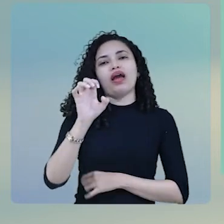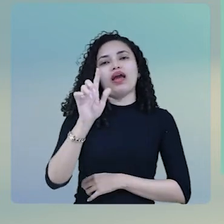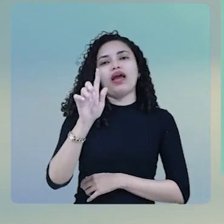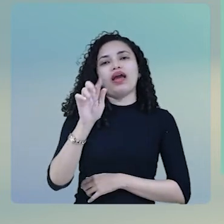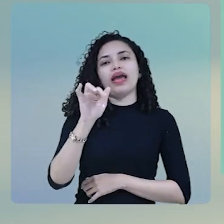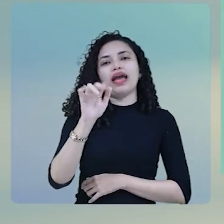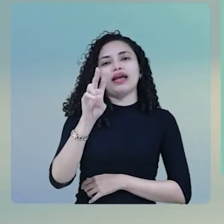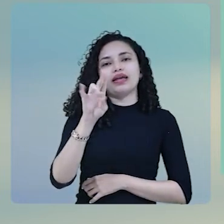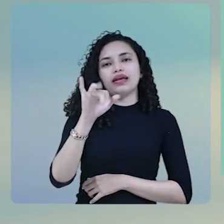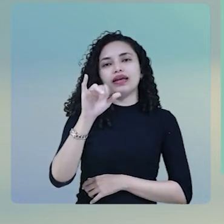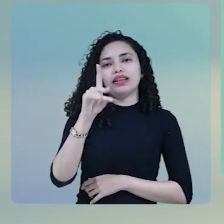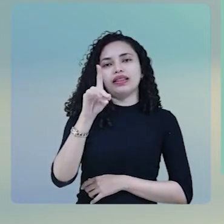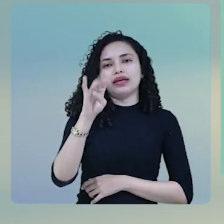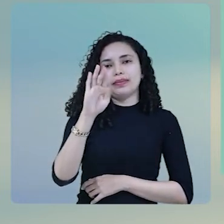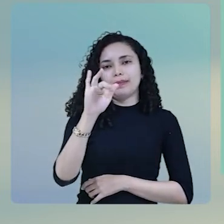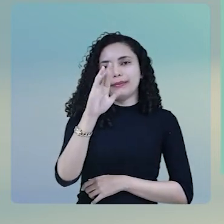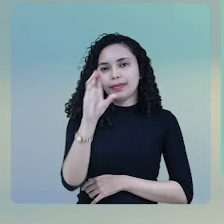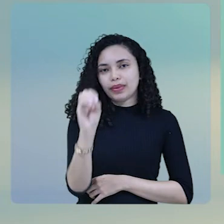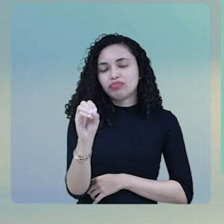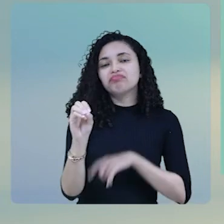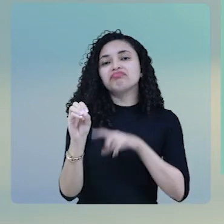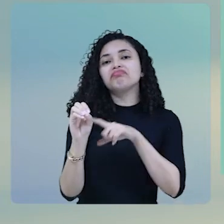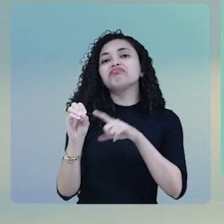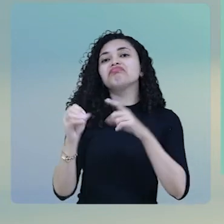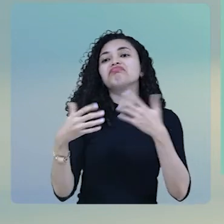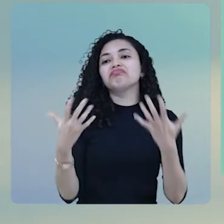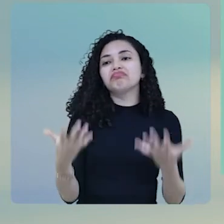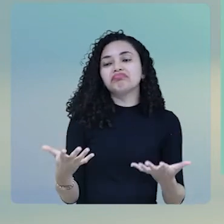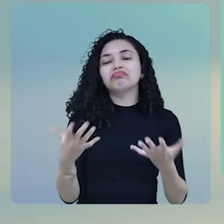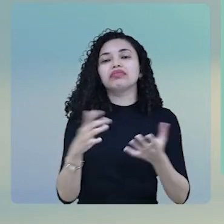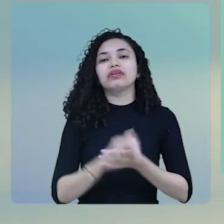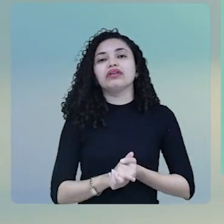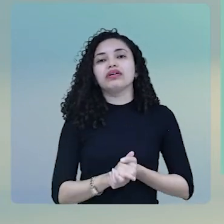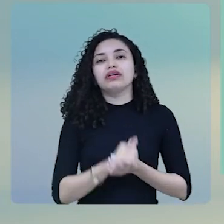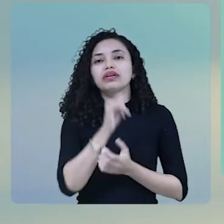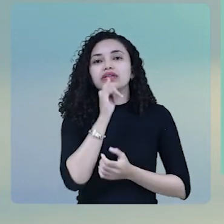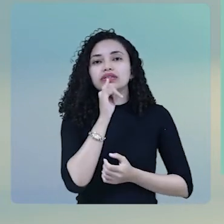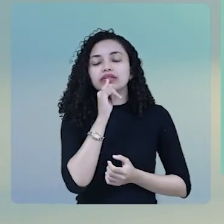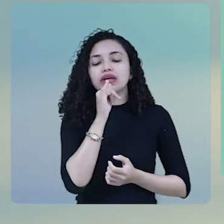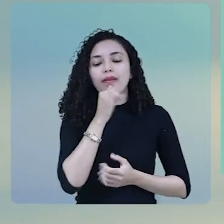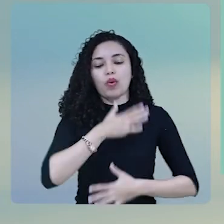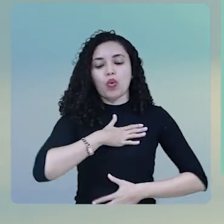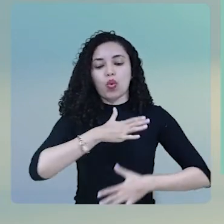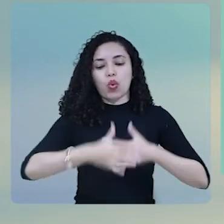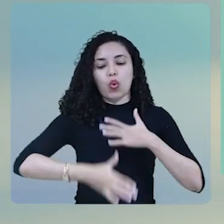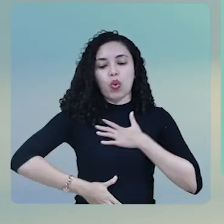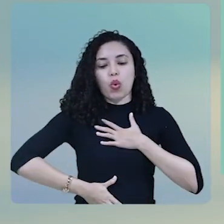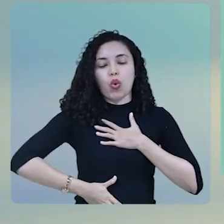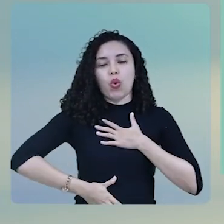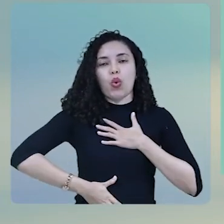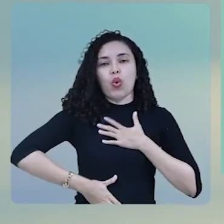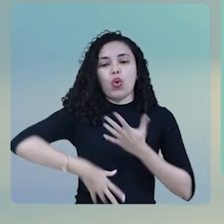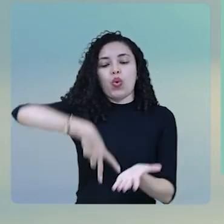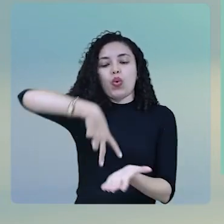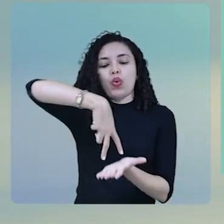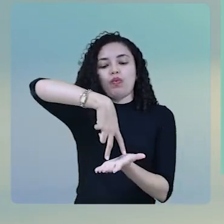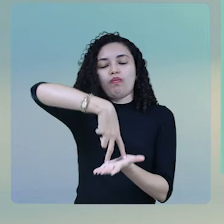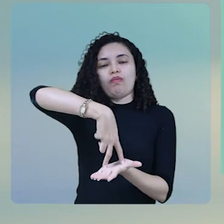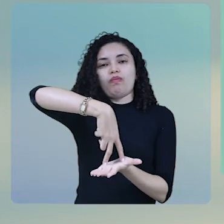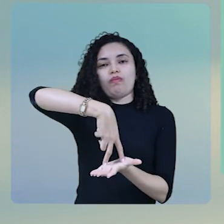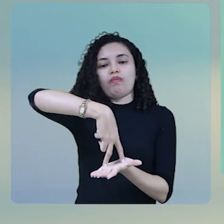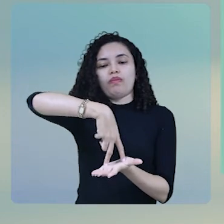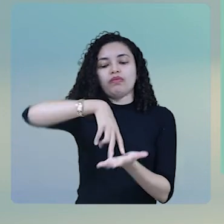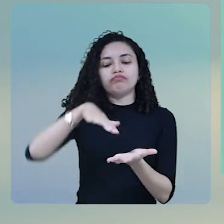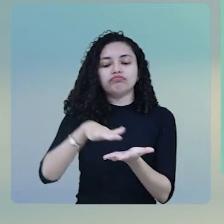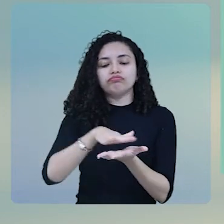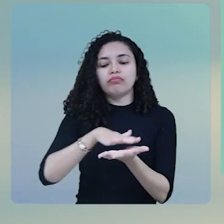o equilíbrio, que nada mais é do que a realização dos mais variados movimentos com o objetivo de